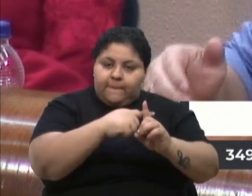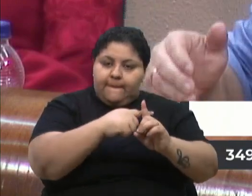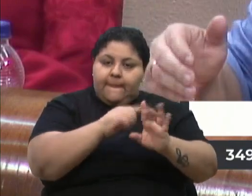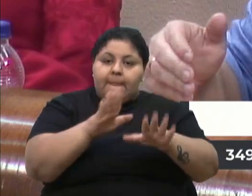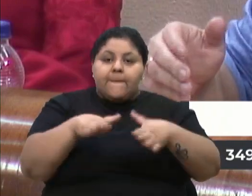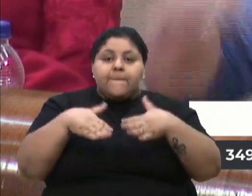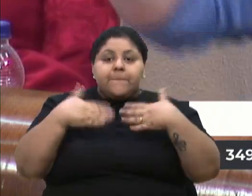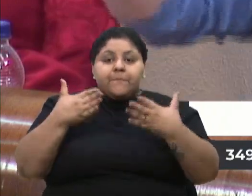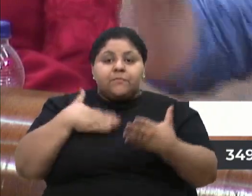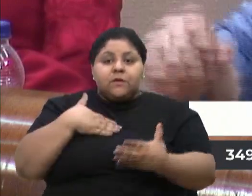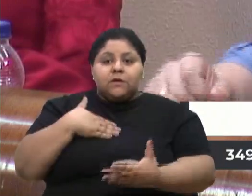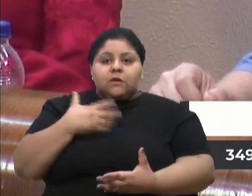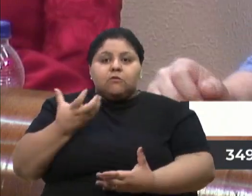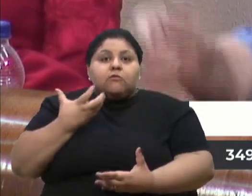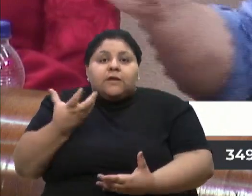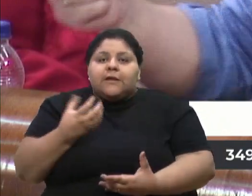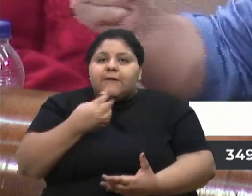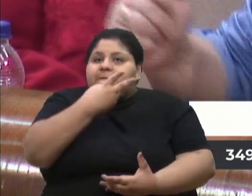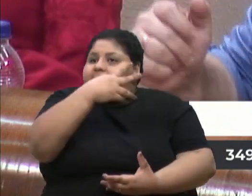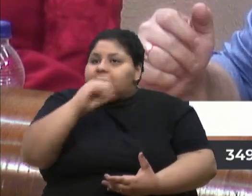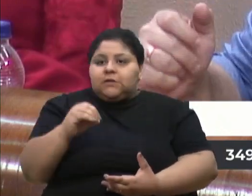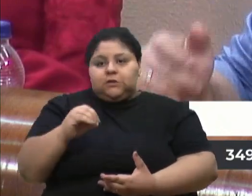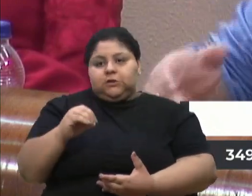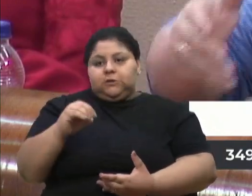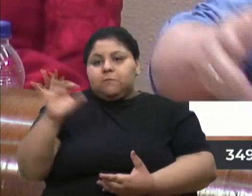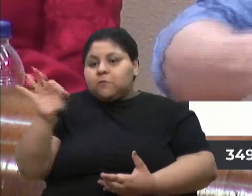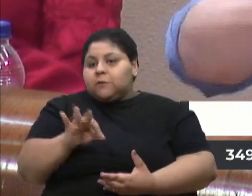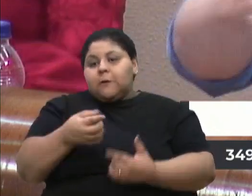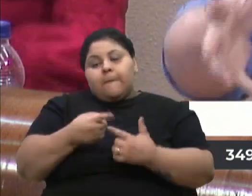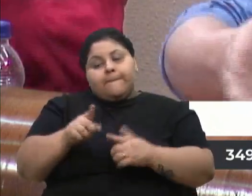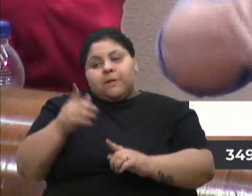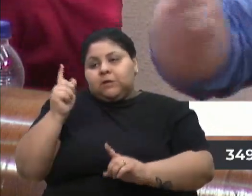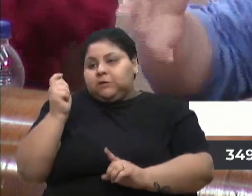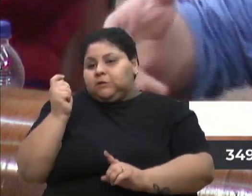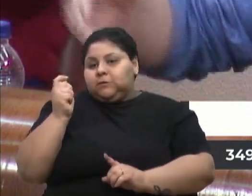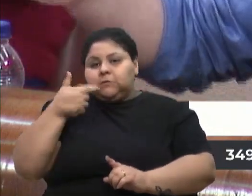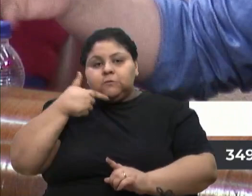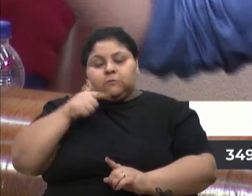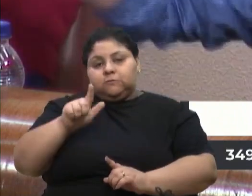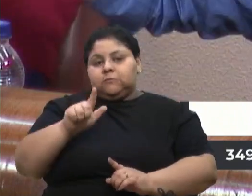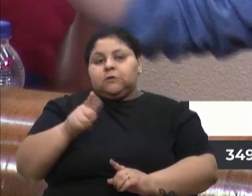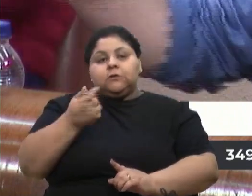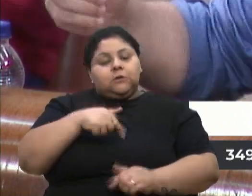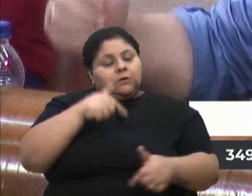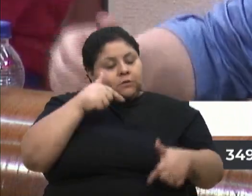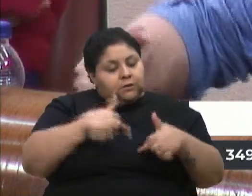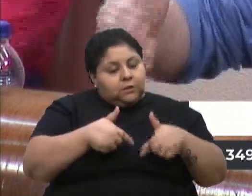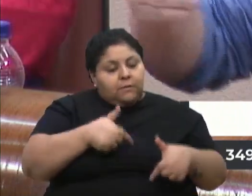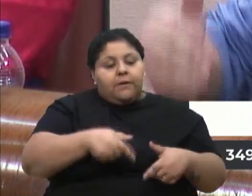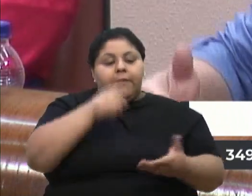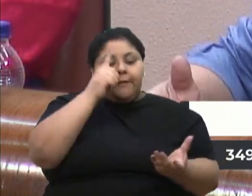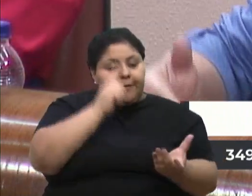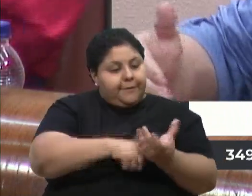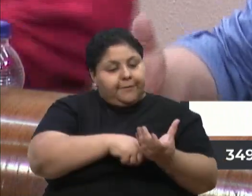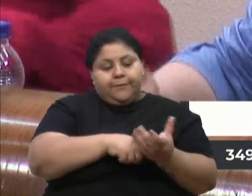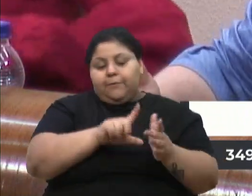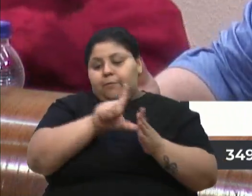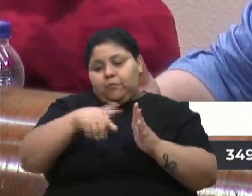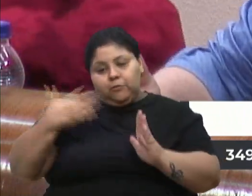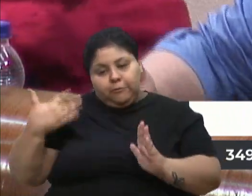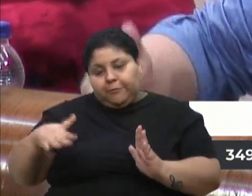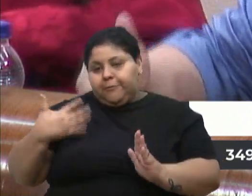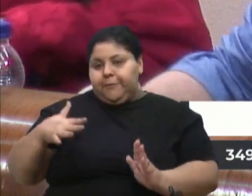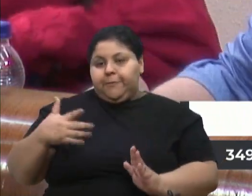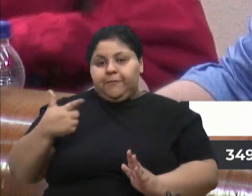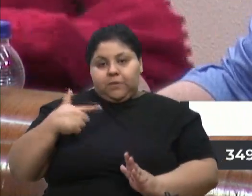eu queria 20%, mas não consegui. Tivemos que trabalhar em acordo, senão ia ficar muito caro. Então, eu, como